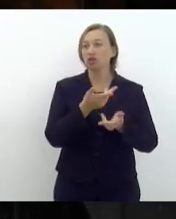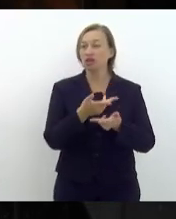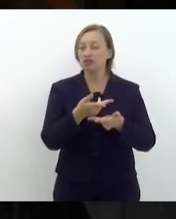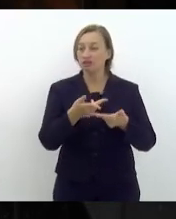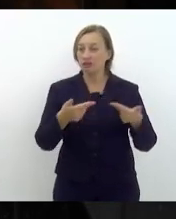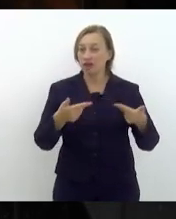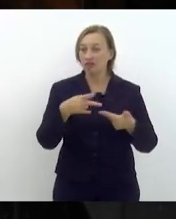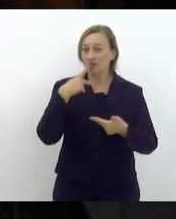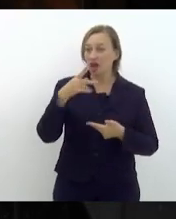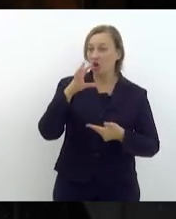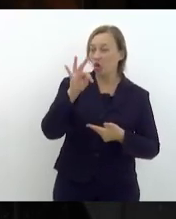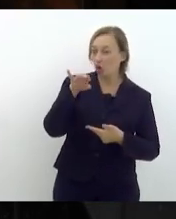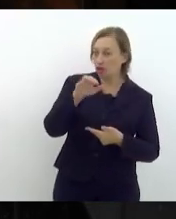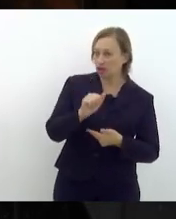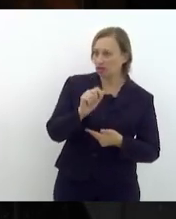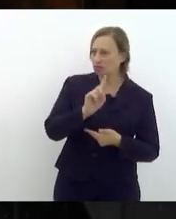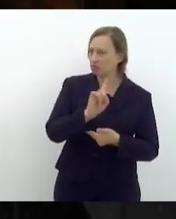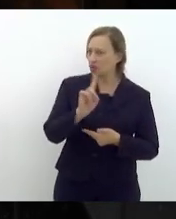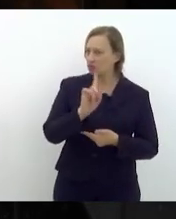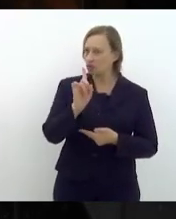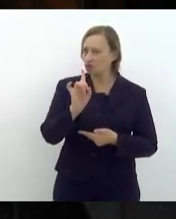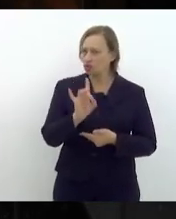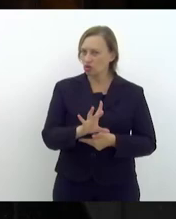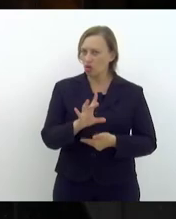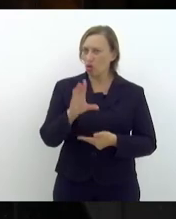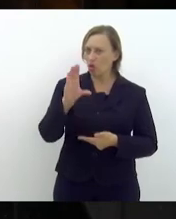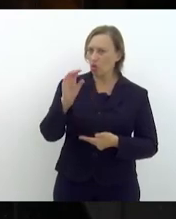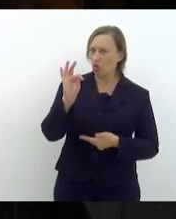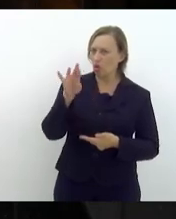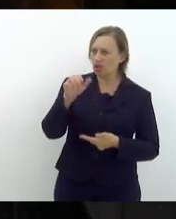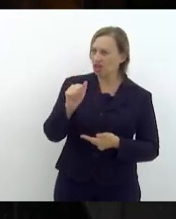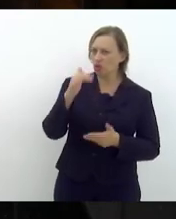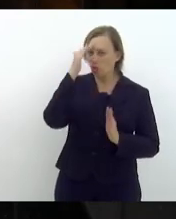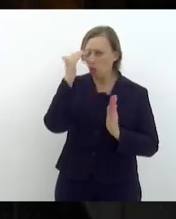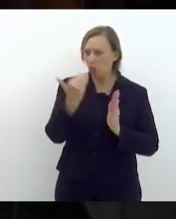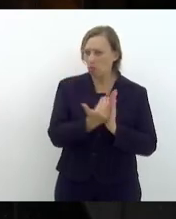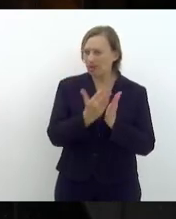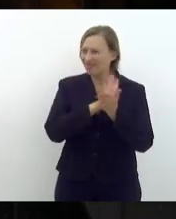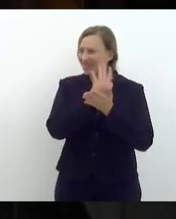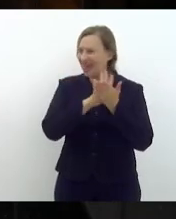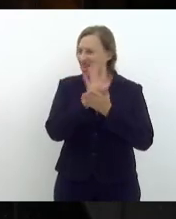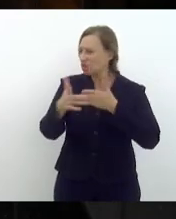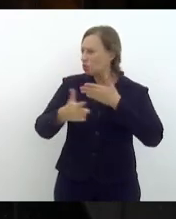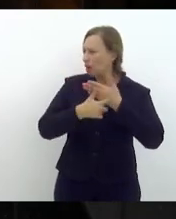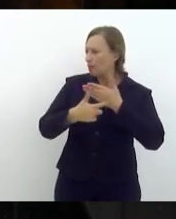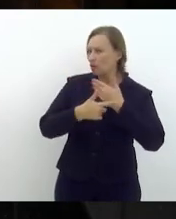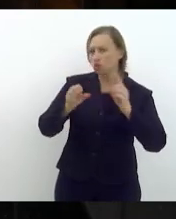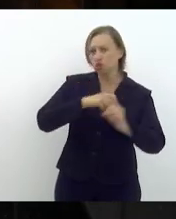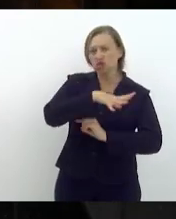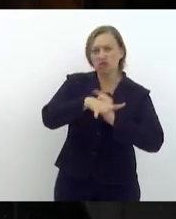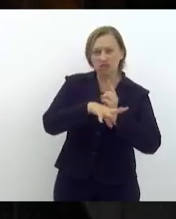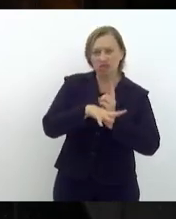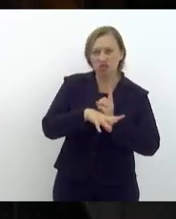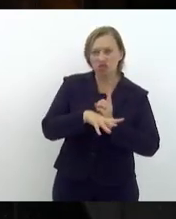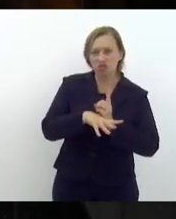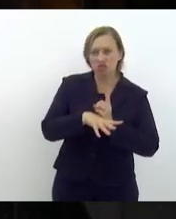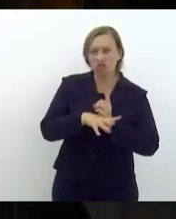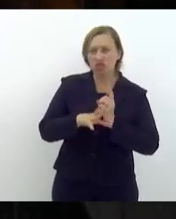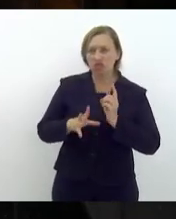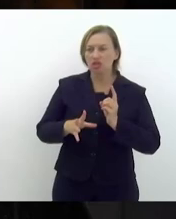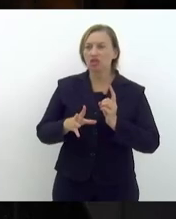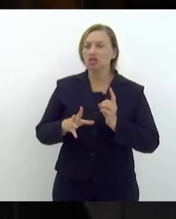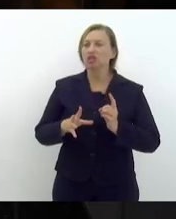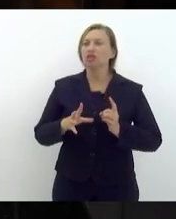de cota Mas não tão somente uma cota as empresas não cumprem o seu papel social de garantir